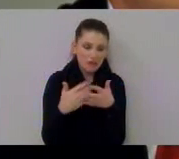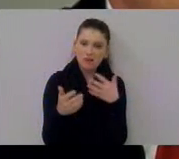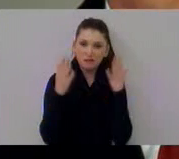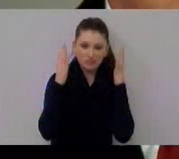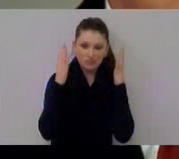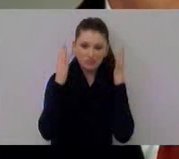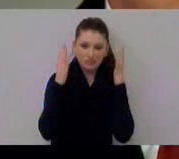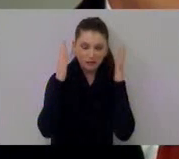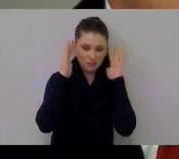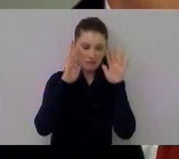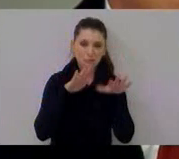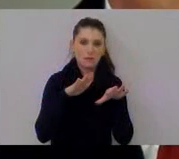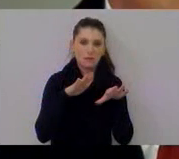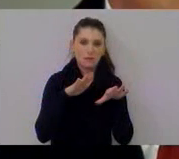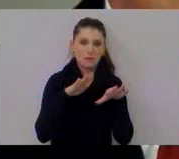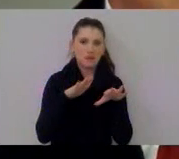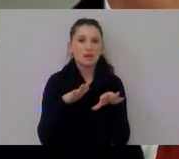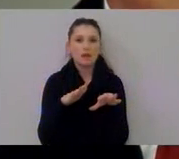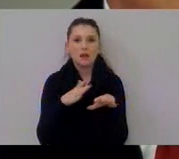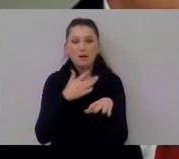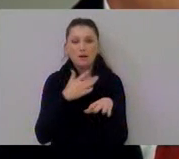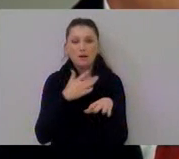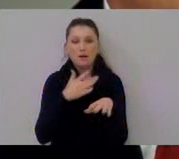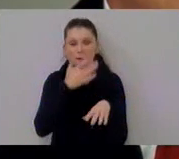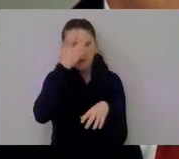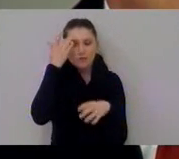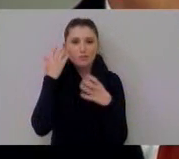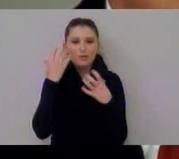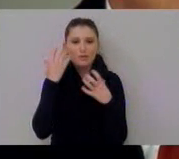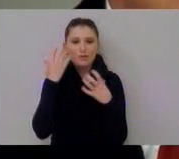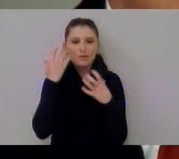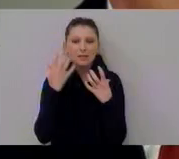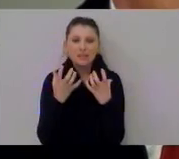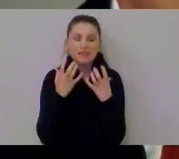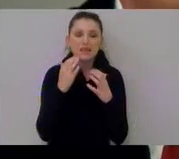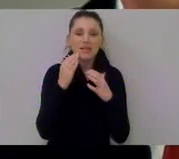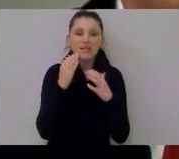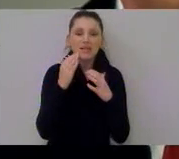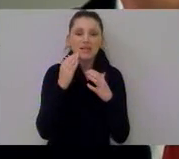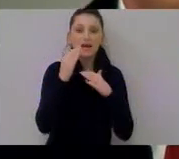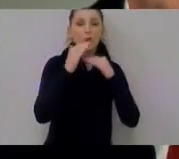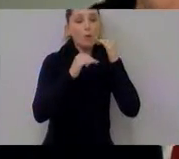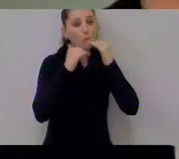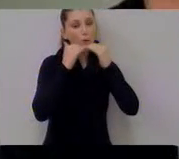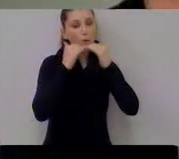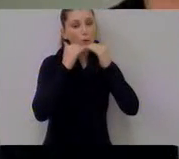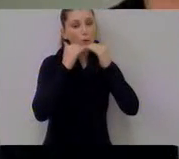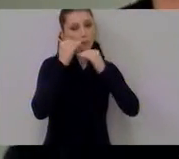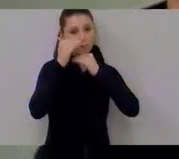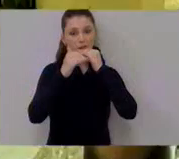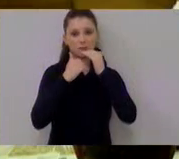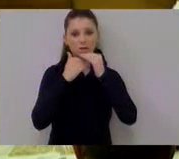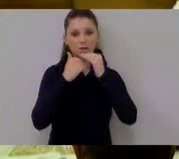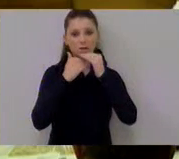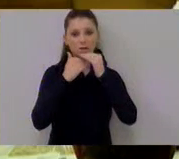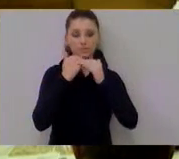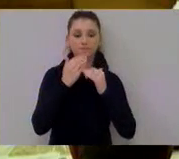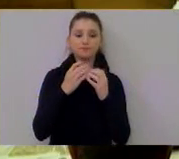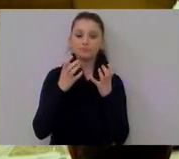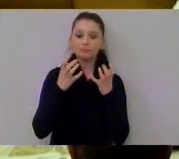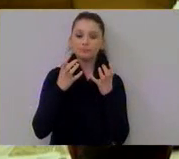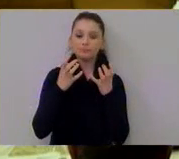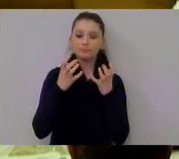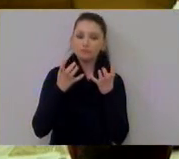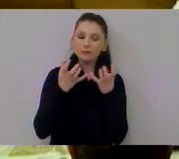de serviço nos bairros do município de Criciúma. Por isso, nós temos que cobrar do